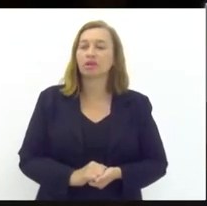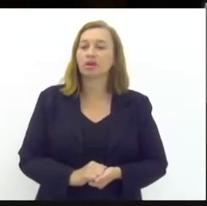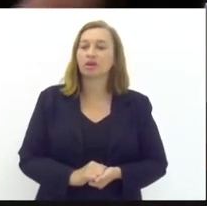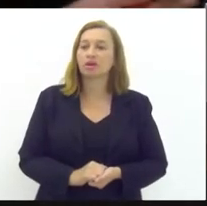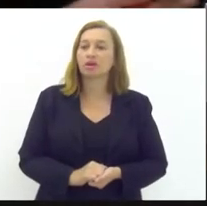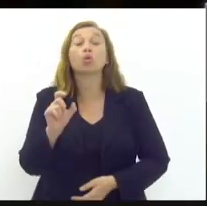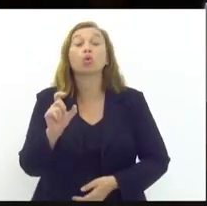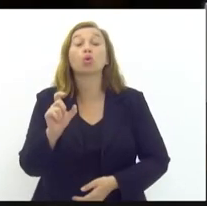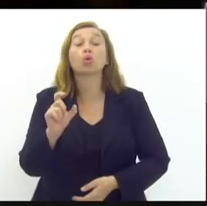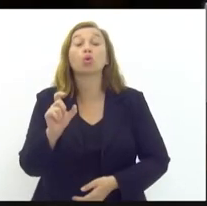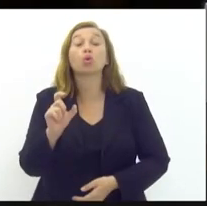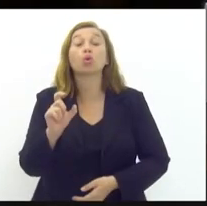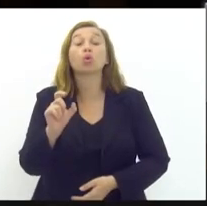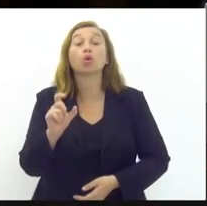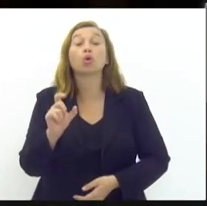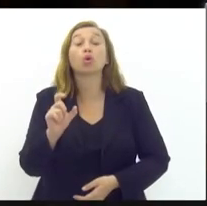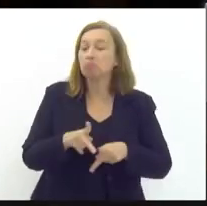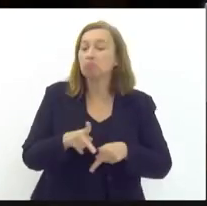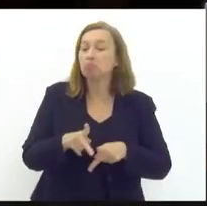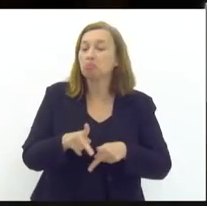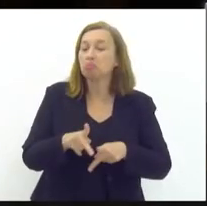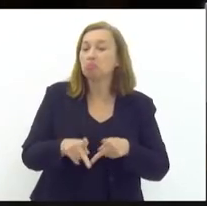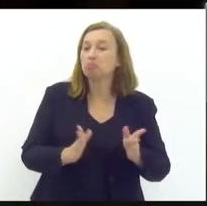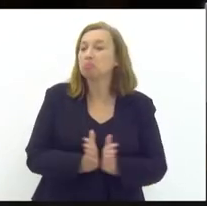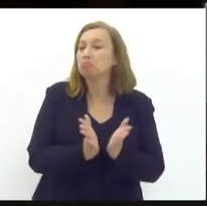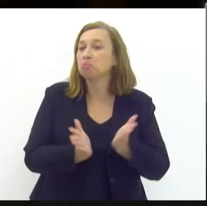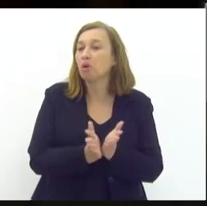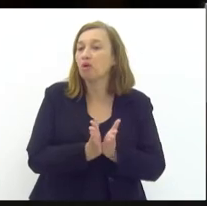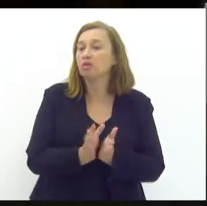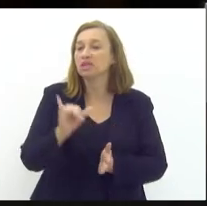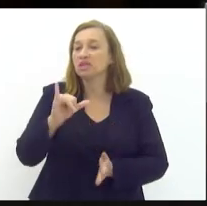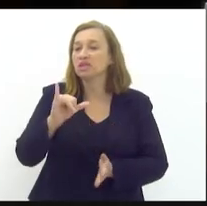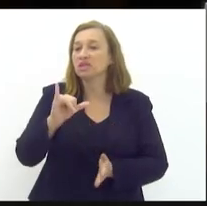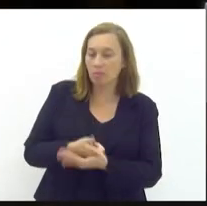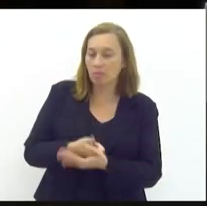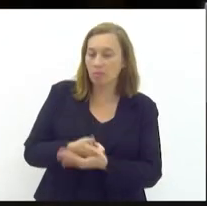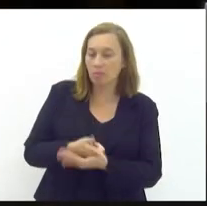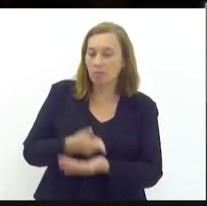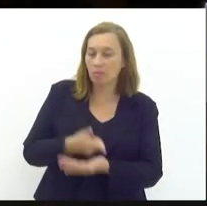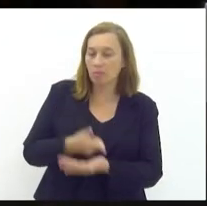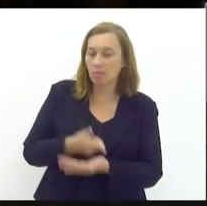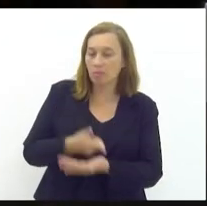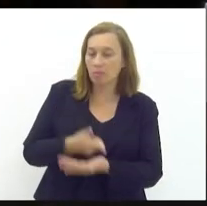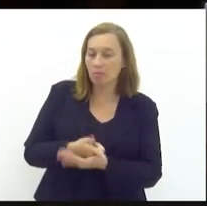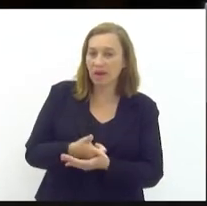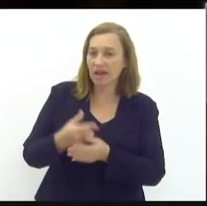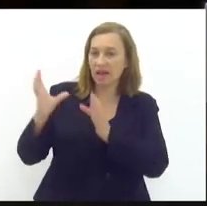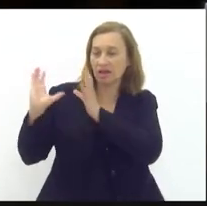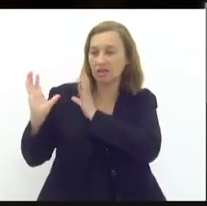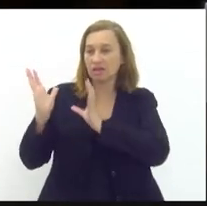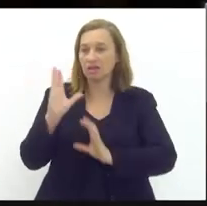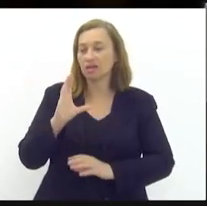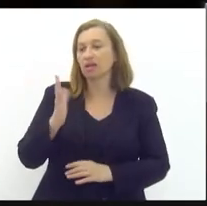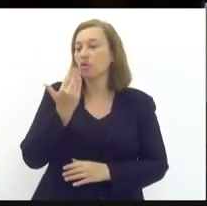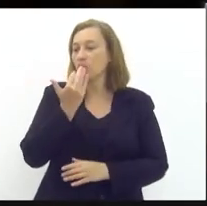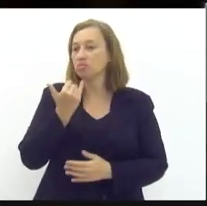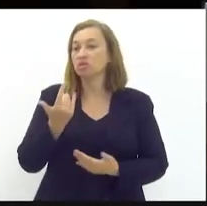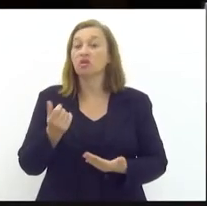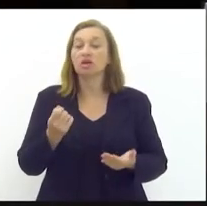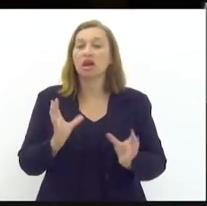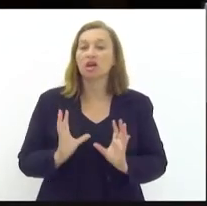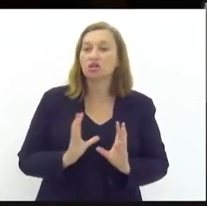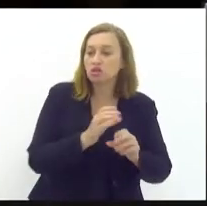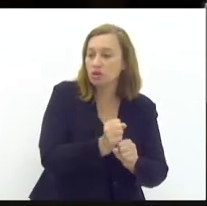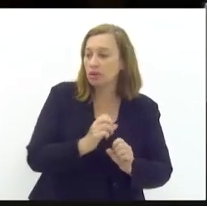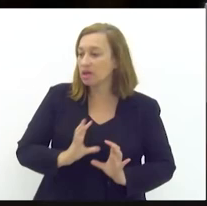que vai acontecer com a pobreza e com a desigualdade se ICMS não for cobrado sobre a cesta básica faz conta faz conta daqui faz conta de lá